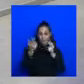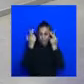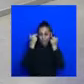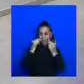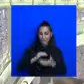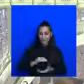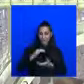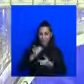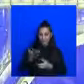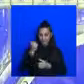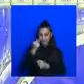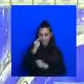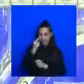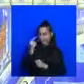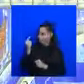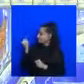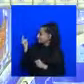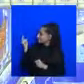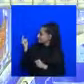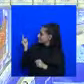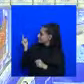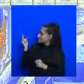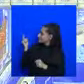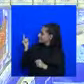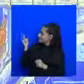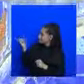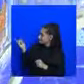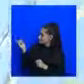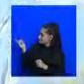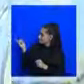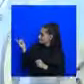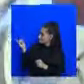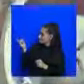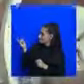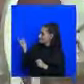Páscoa. Vamos lá, bolas posicionadas. Valendo.